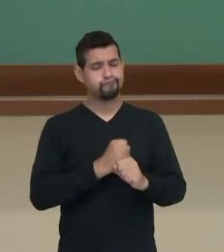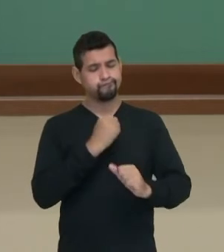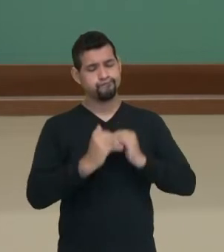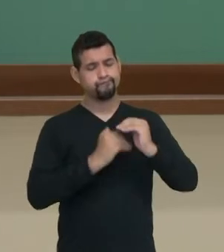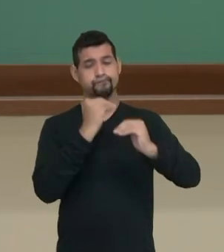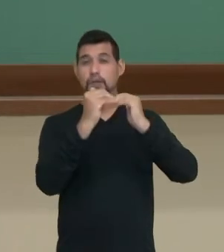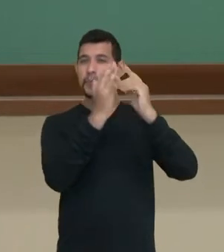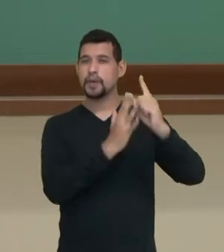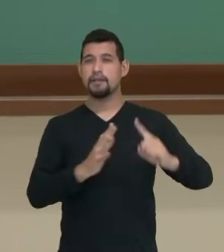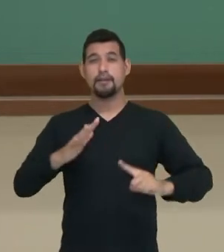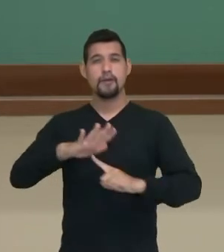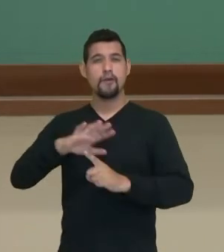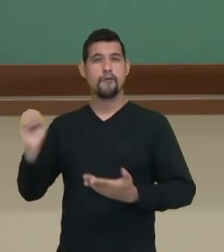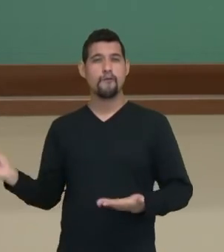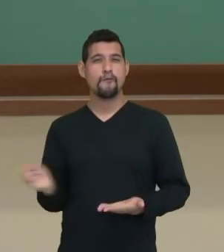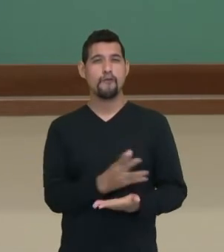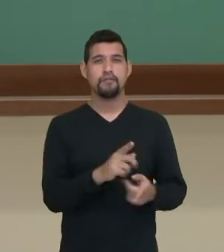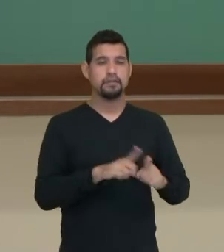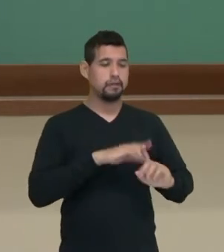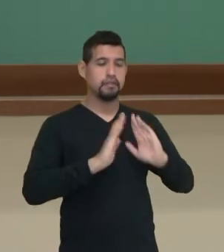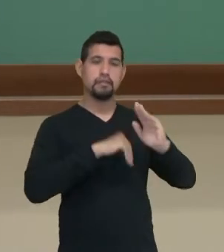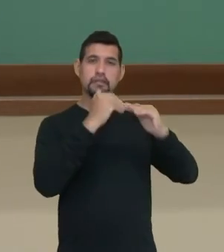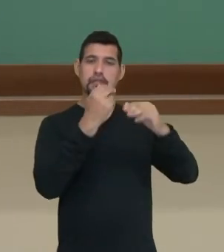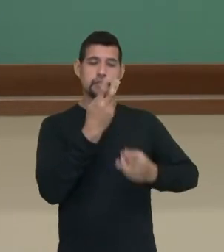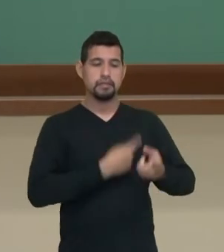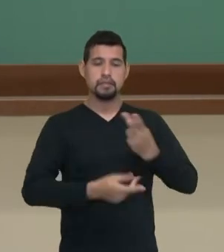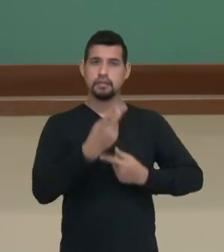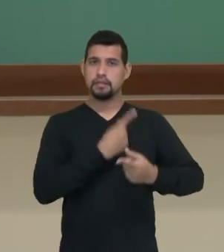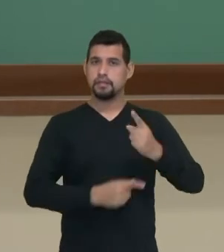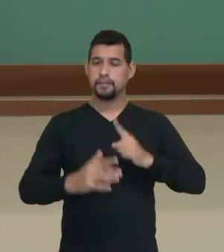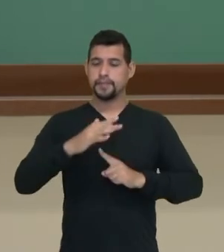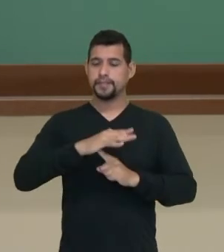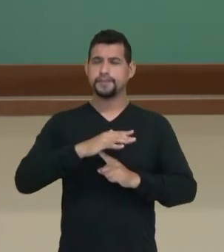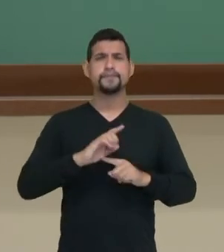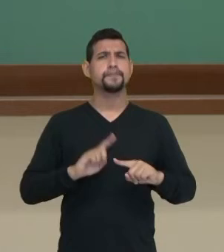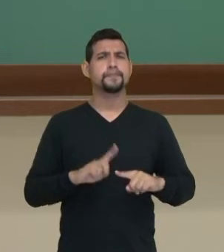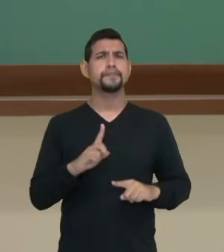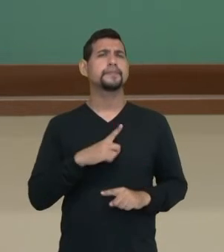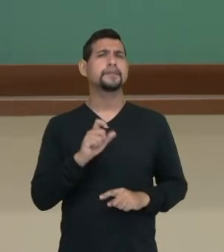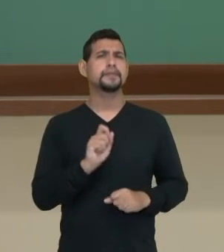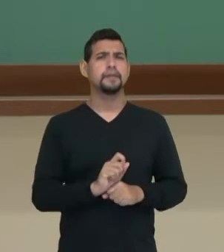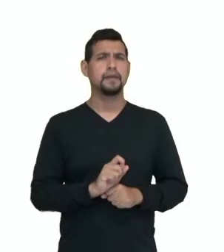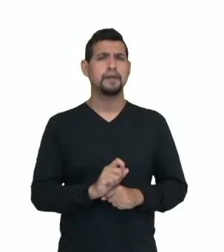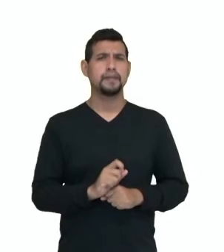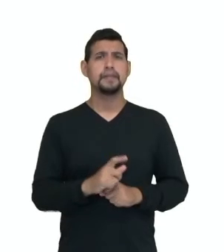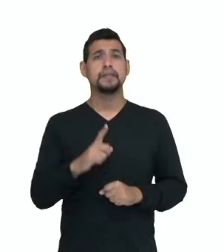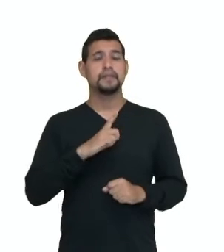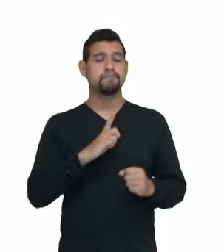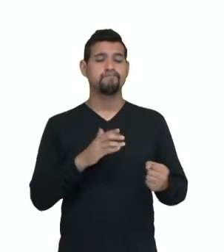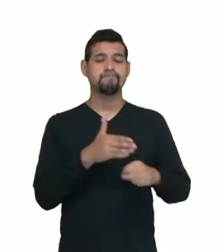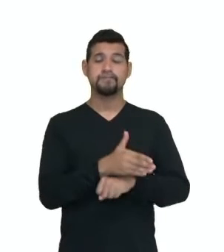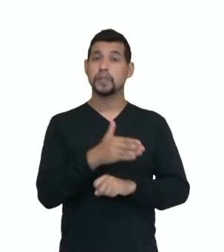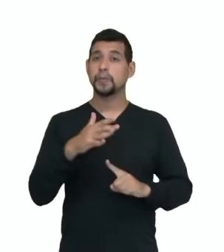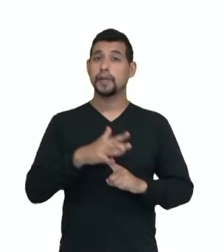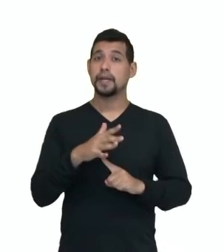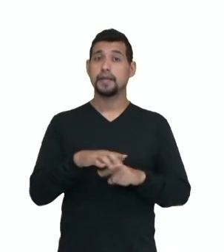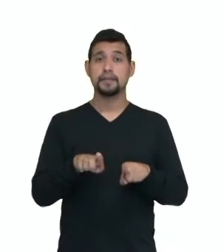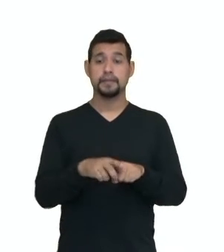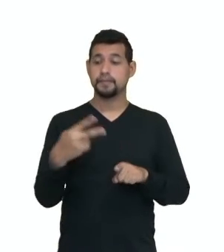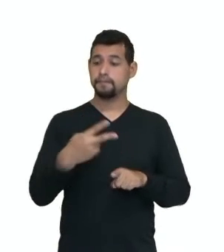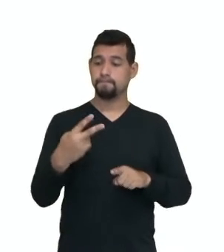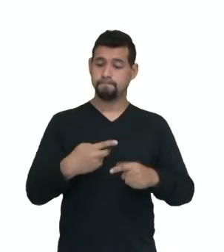construção de um Paraná moderno, no desenvolvimento da economia paranaense. E nós temos aí também a participação paranaense na Segunda